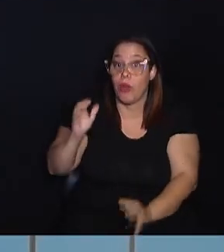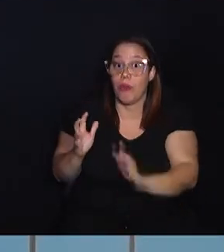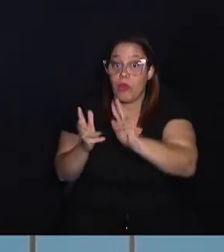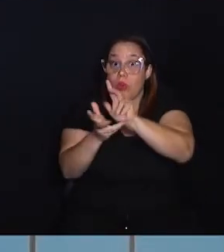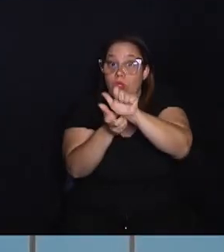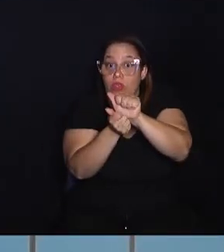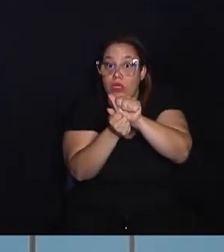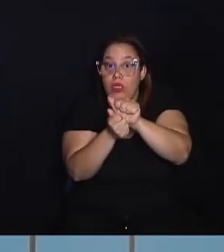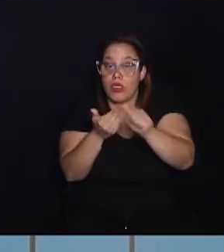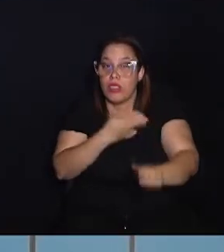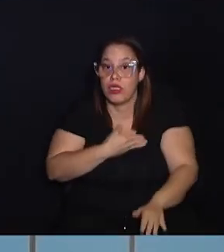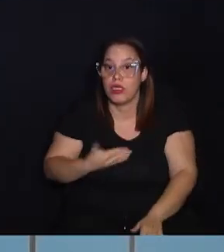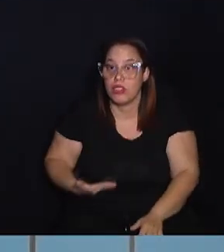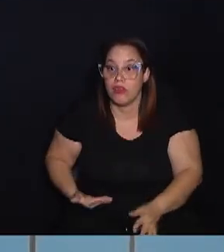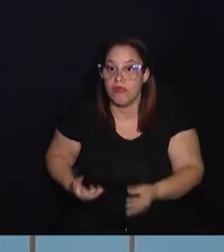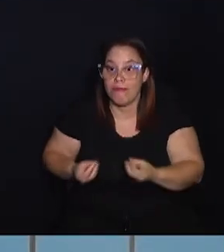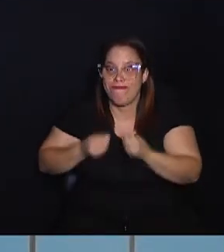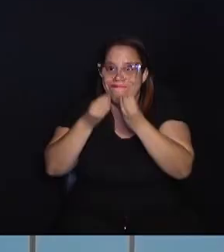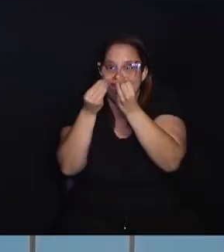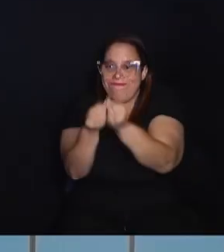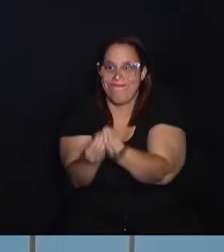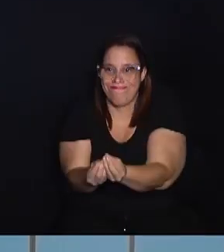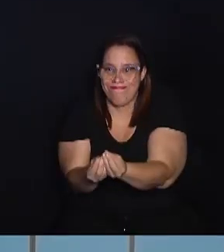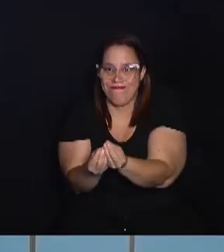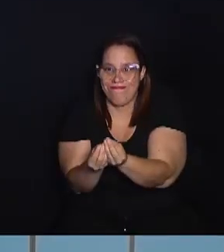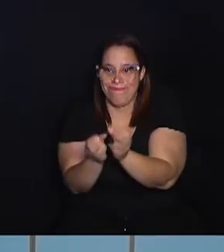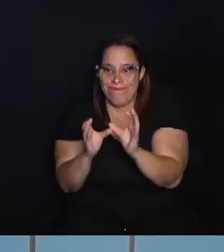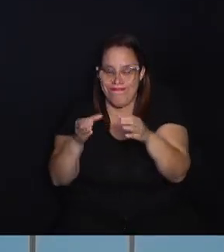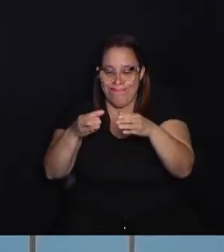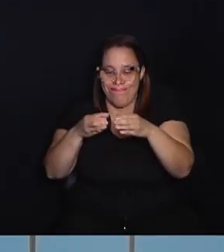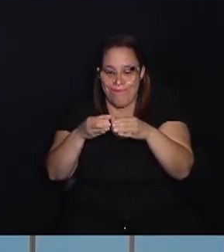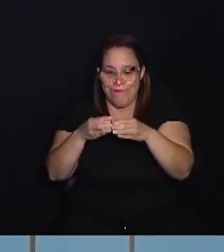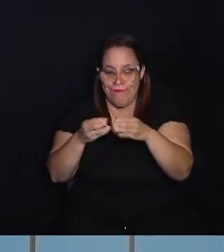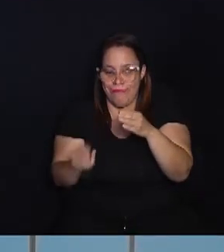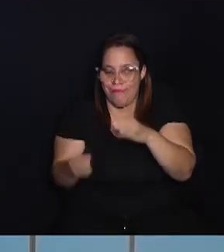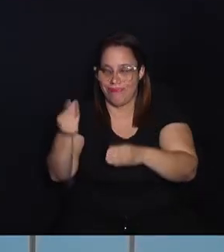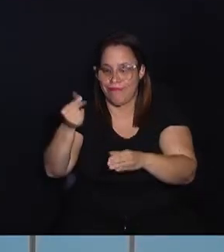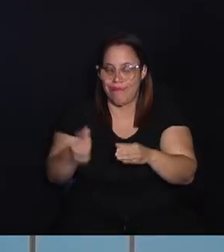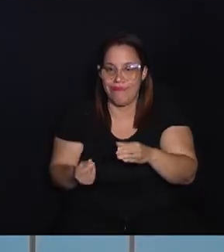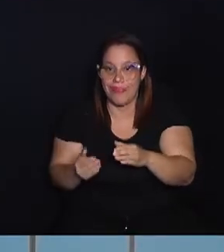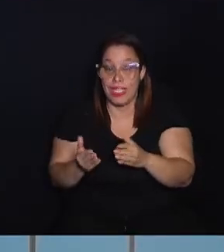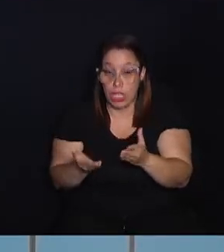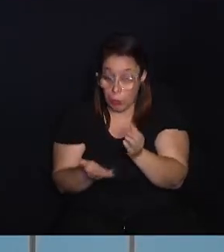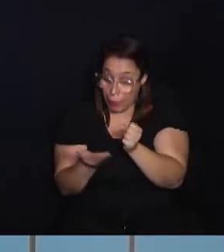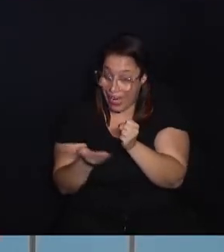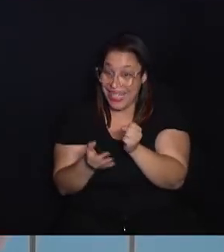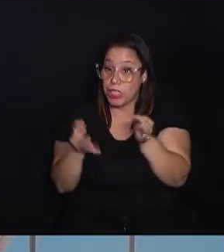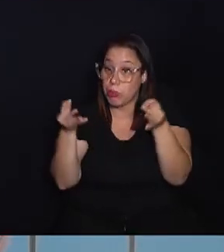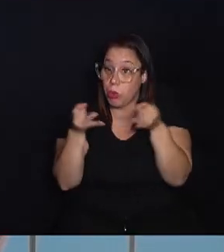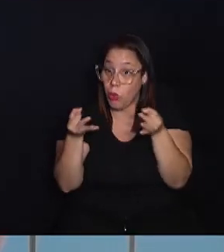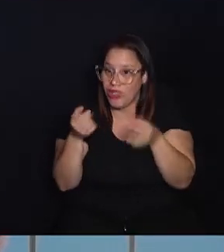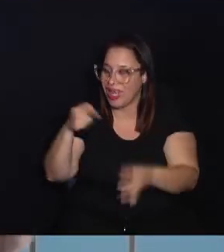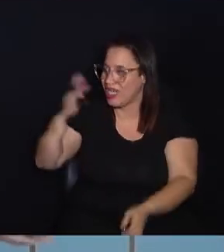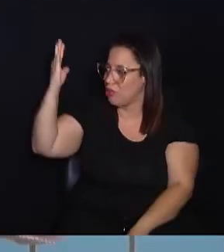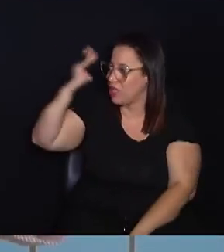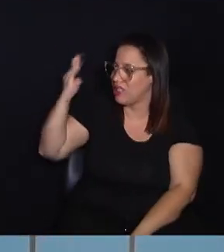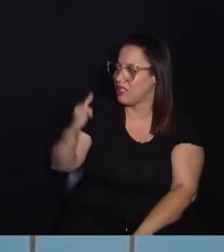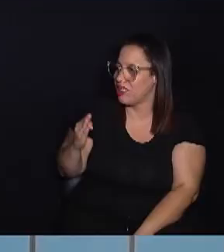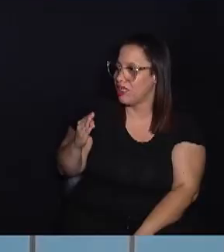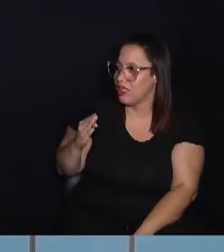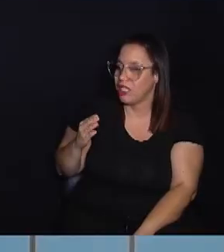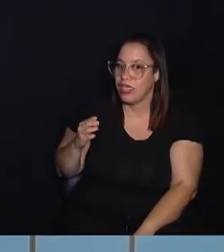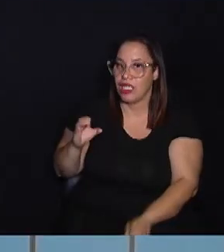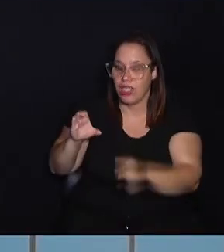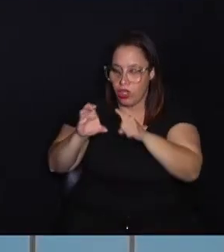onde o governo dá condição para que uma comunidade terapêutica tenha dinheiro para ter uma estrutura. Aqui no Brasil, os